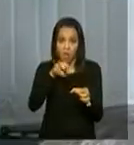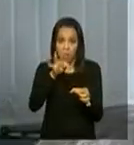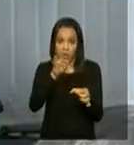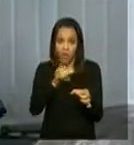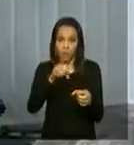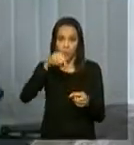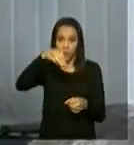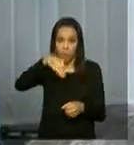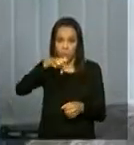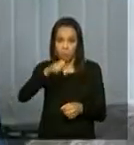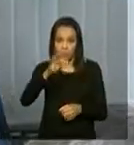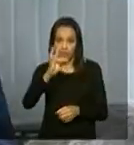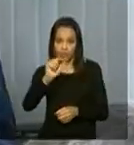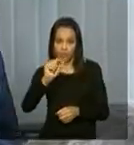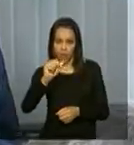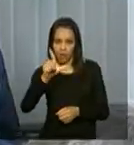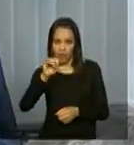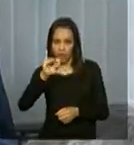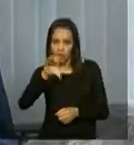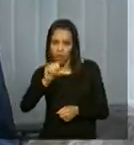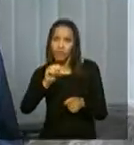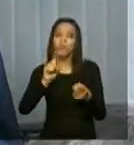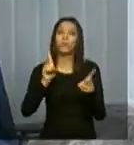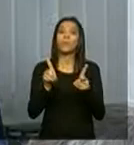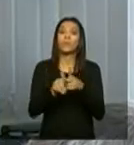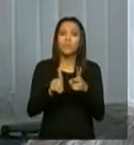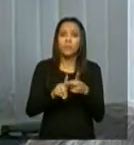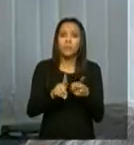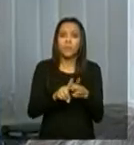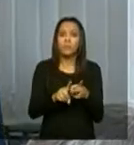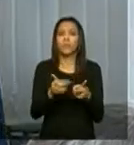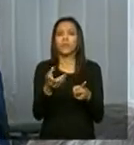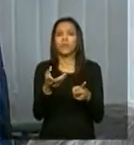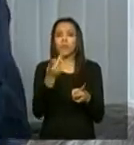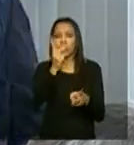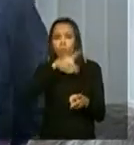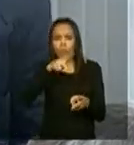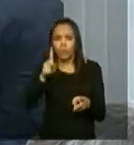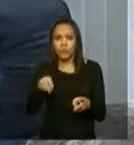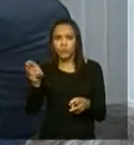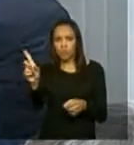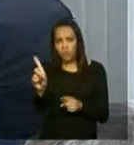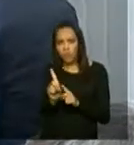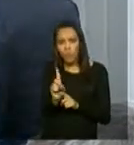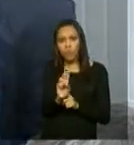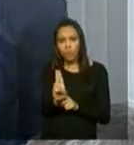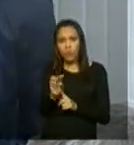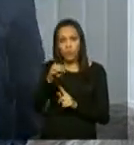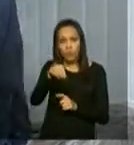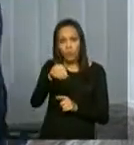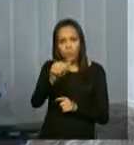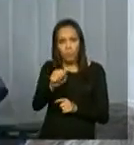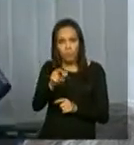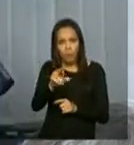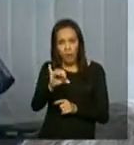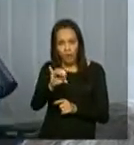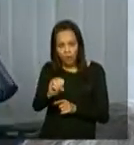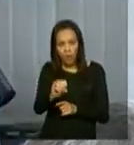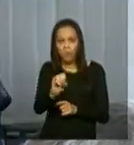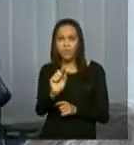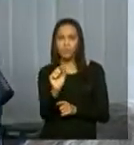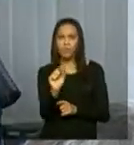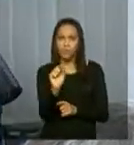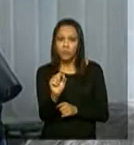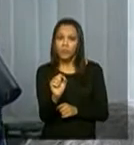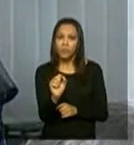partido amplo como hábito mulher professora maria e como aplicar o perfeitamente o